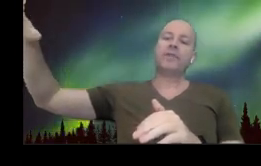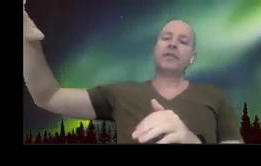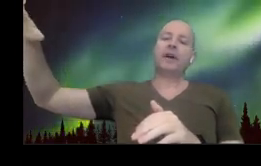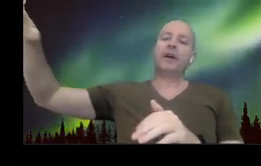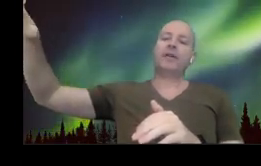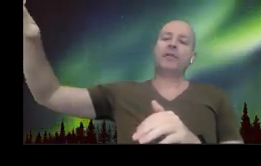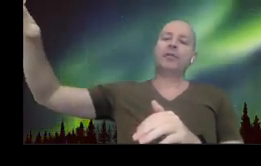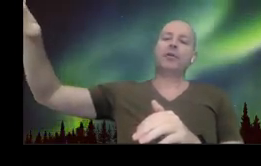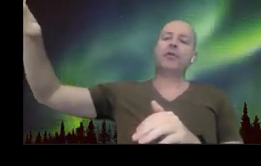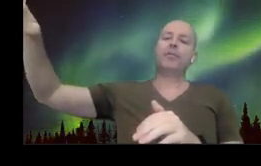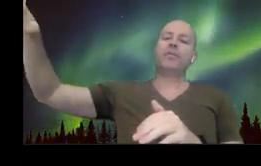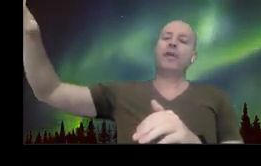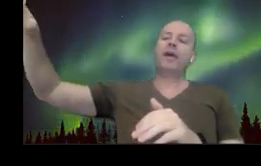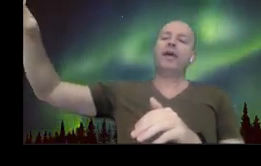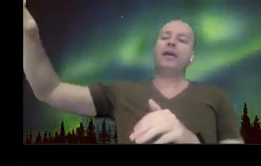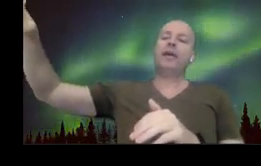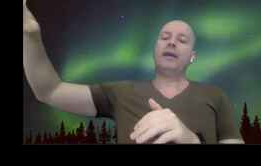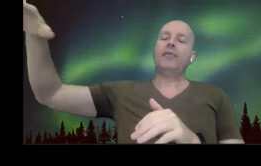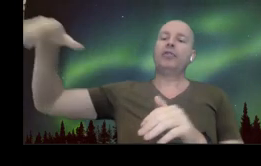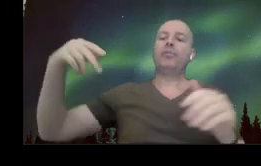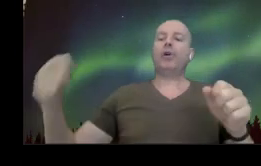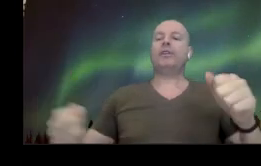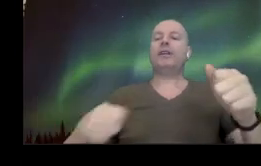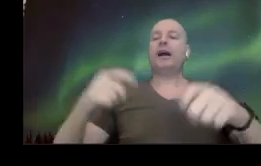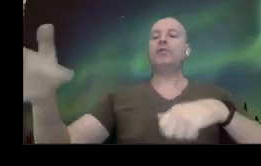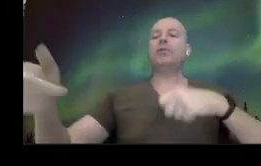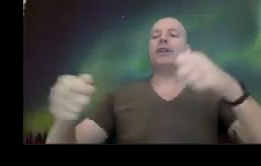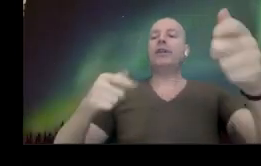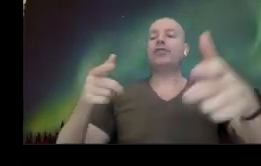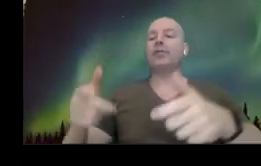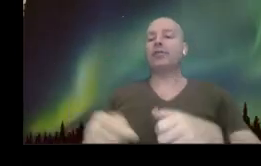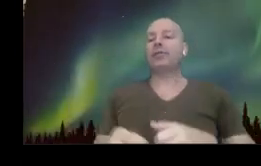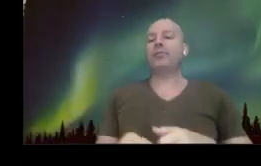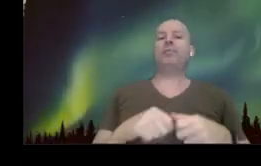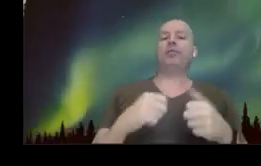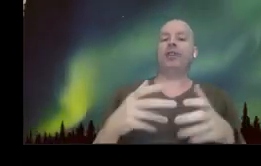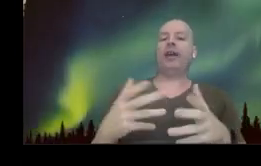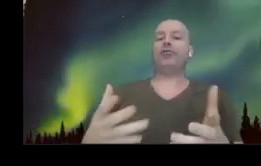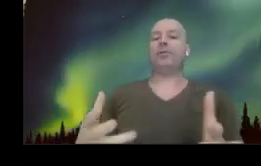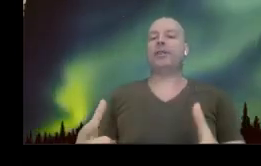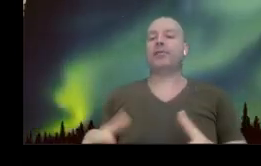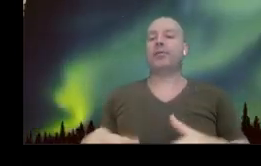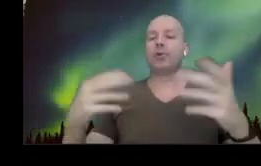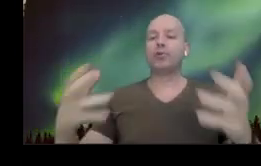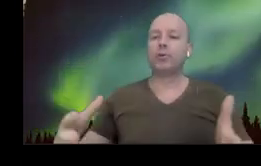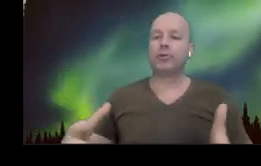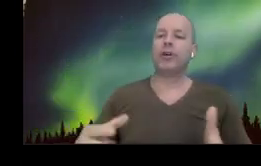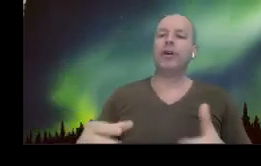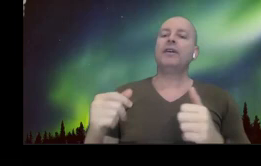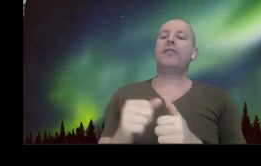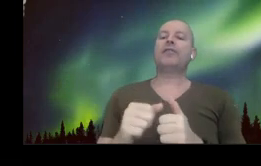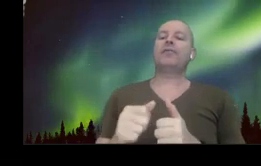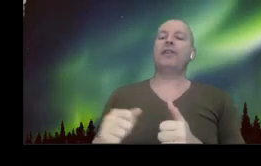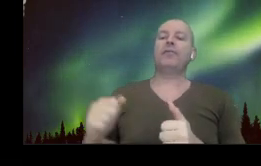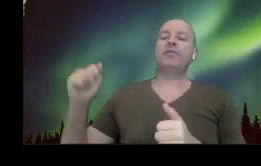lado do rio e você bota lá nutriente. Você quer que a sua plantação